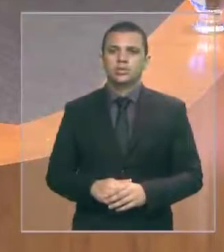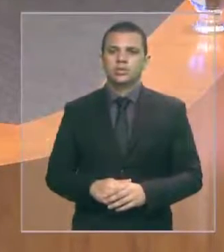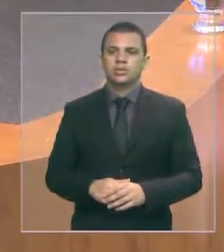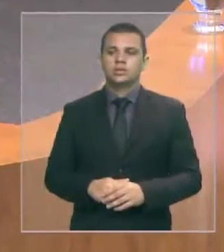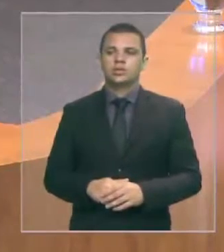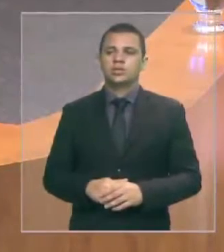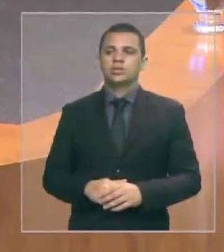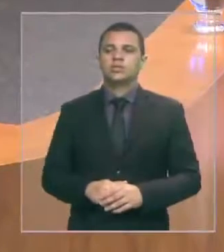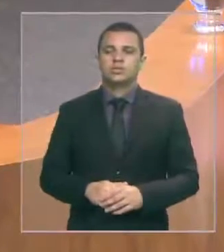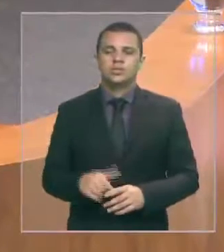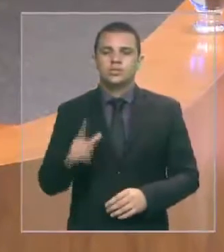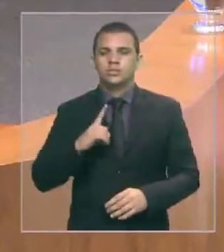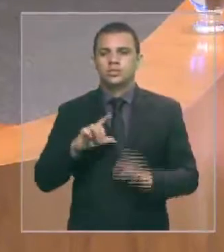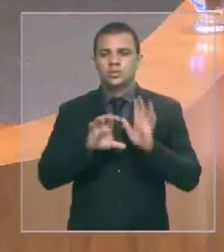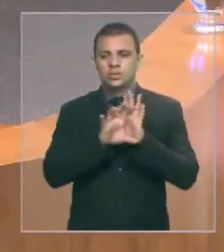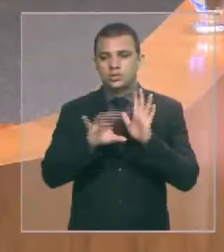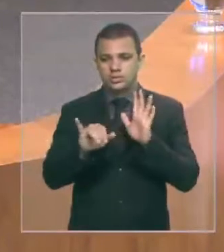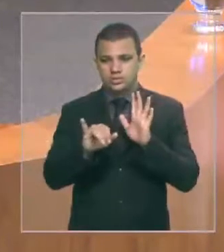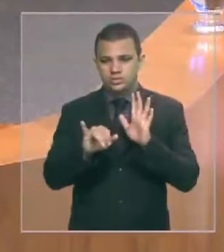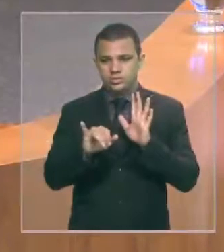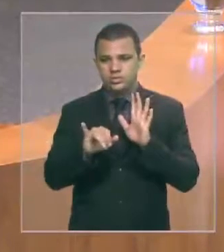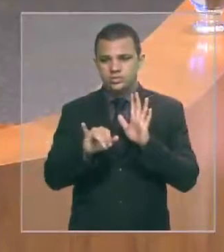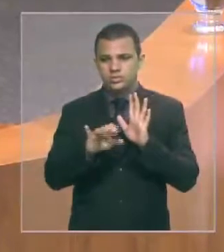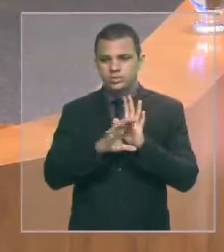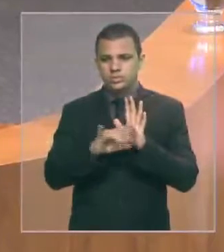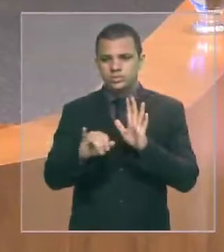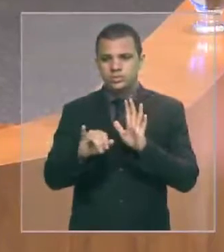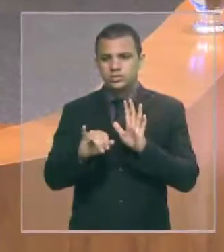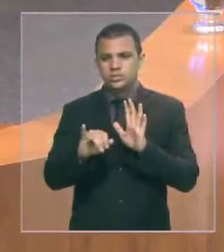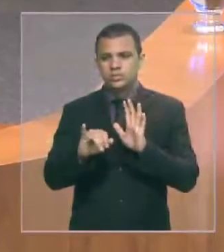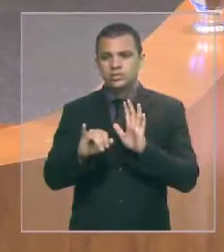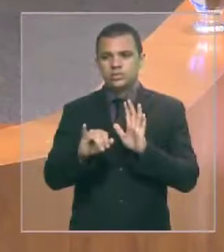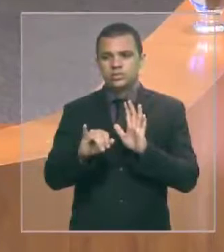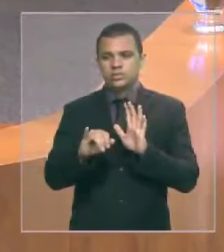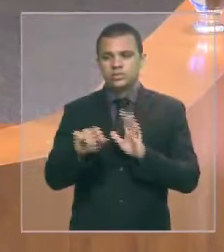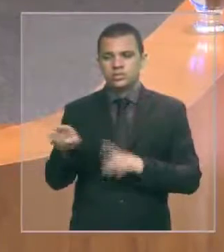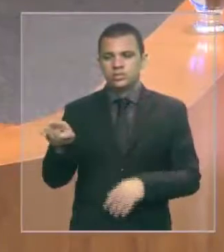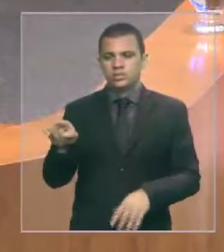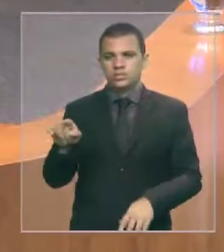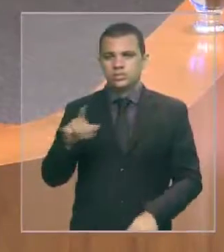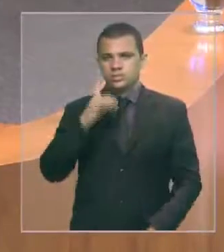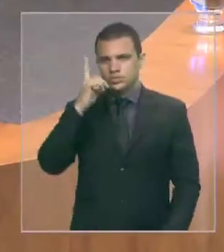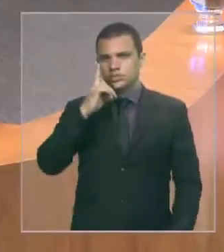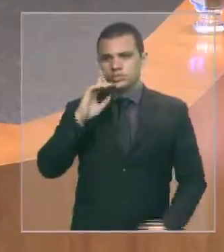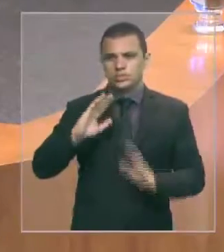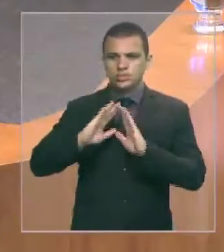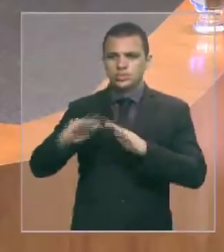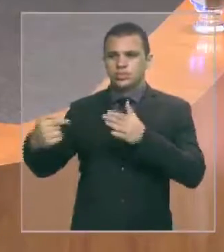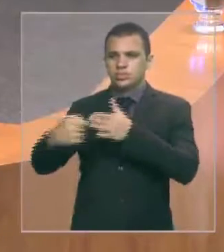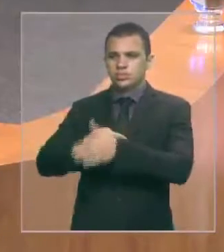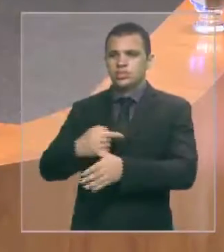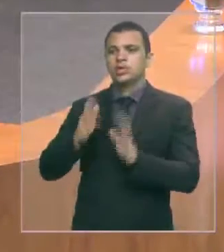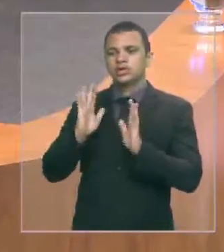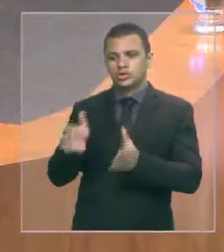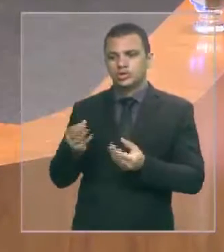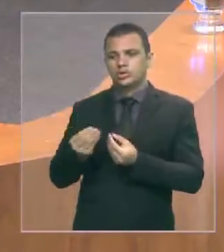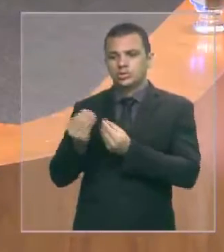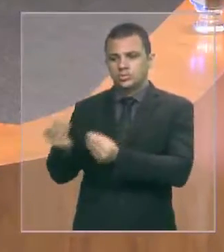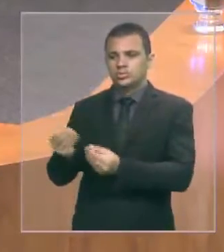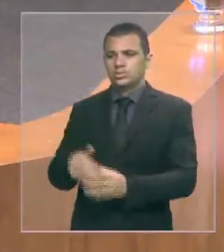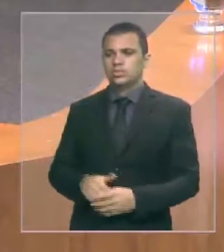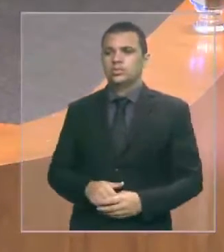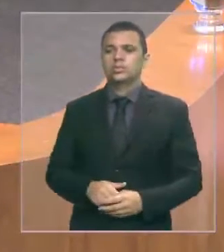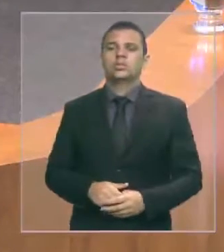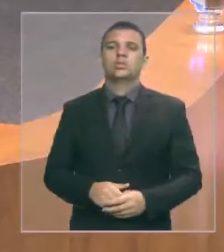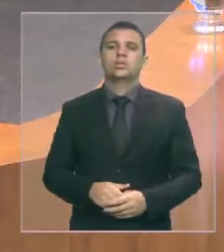do edital de concorrência que o deputado Bira do Pindaré nos pediu, já está aqui em nossas mãos, e